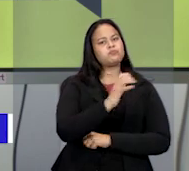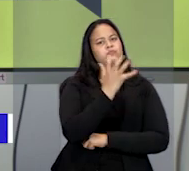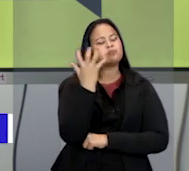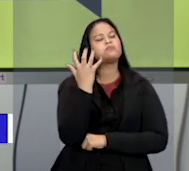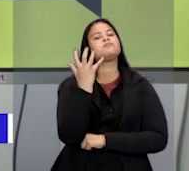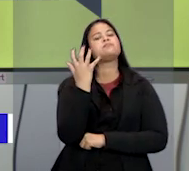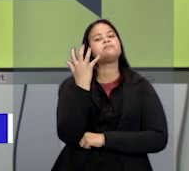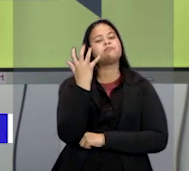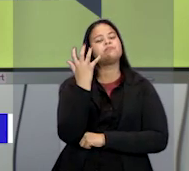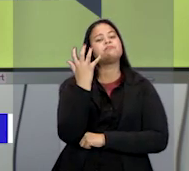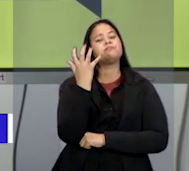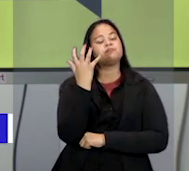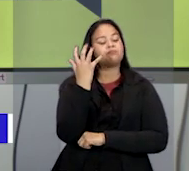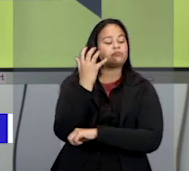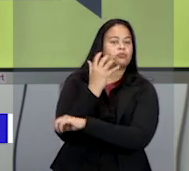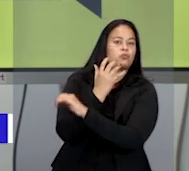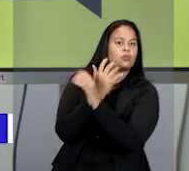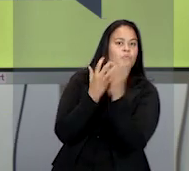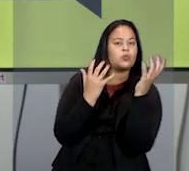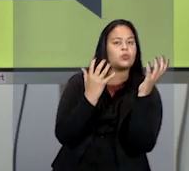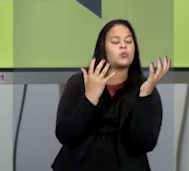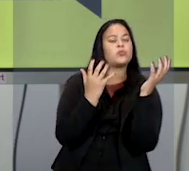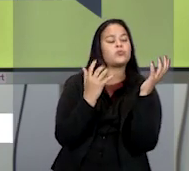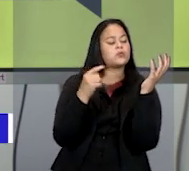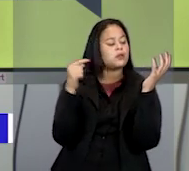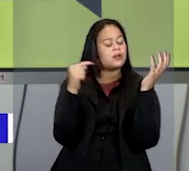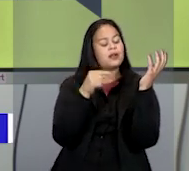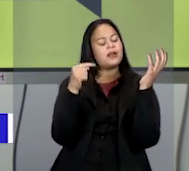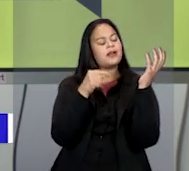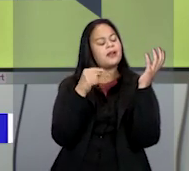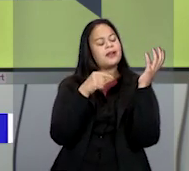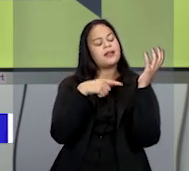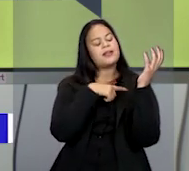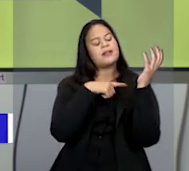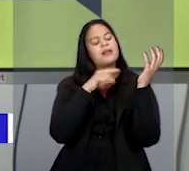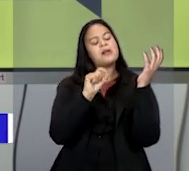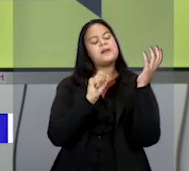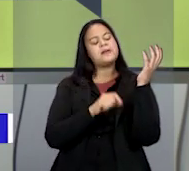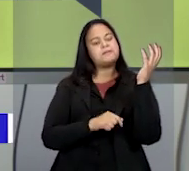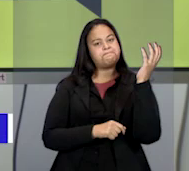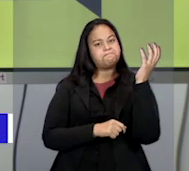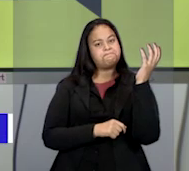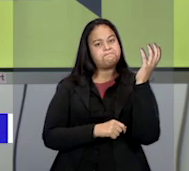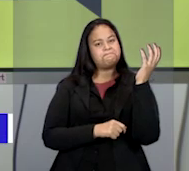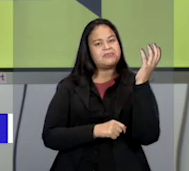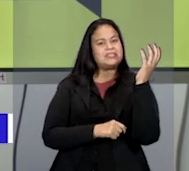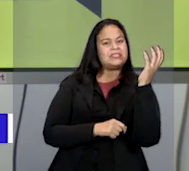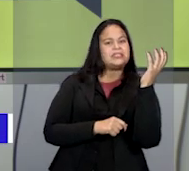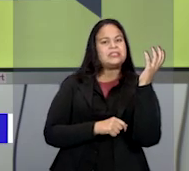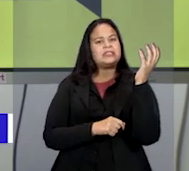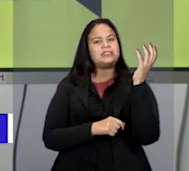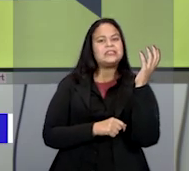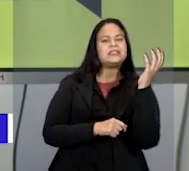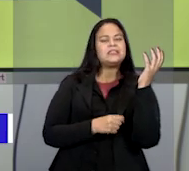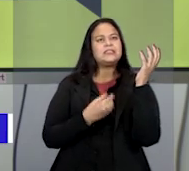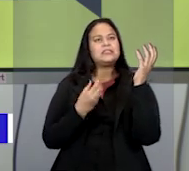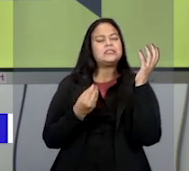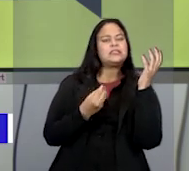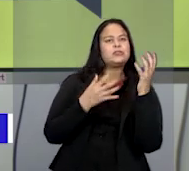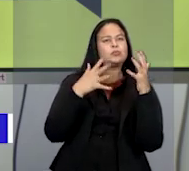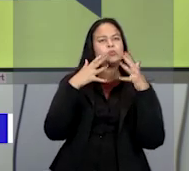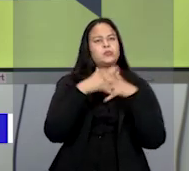ali a Mata Atlântica, como a floresta que até então atrapalhava, vamos dizer assim,